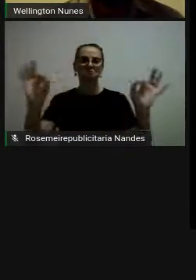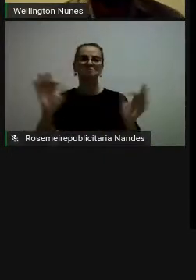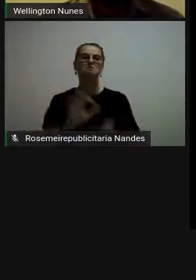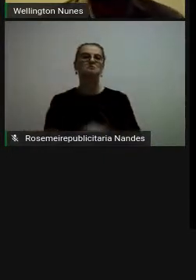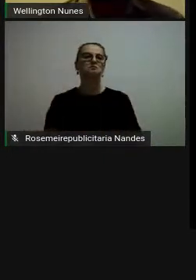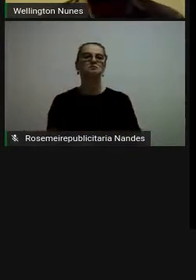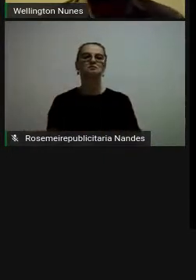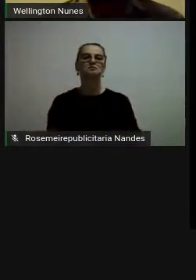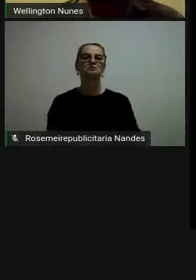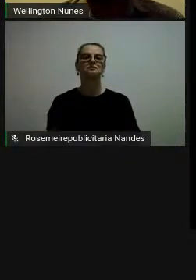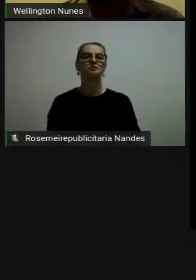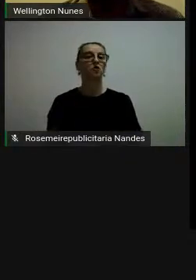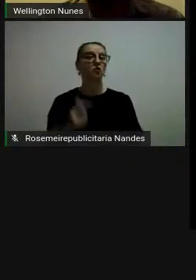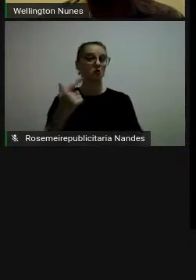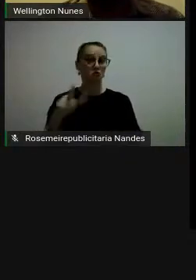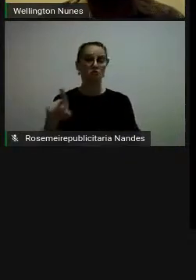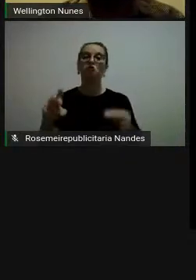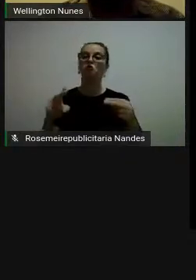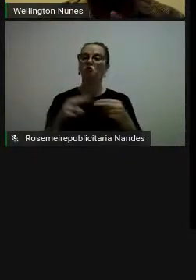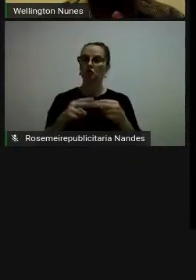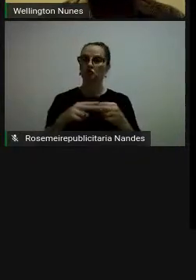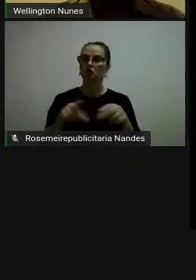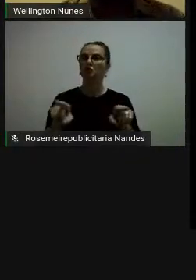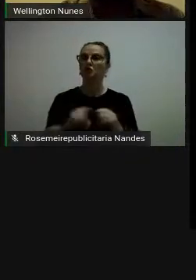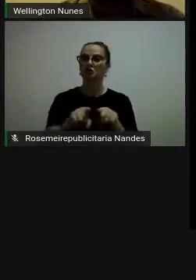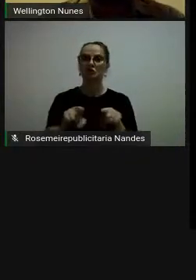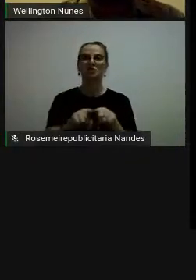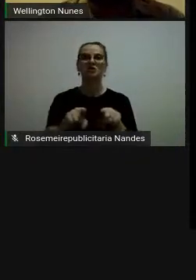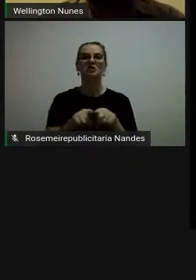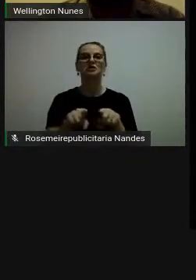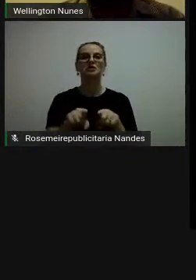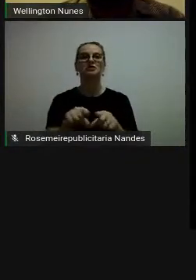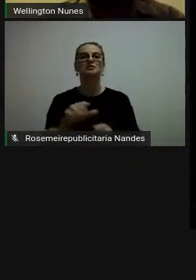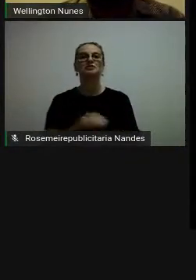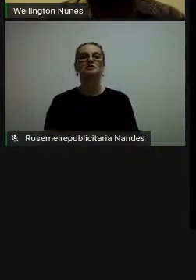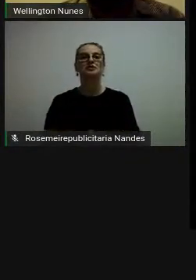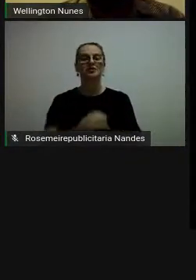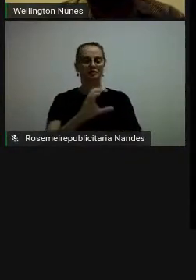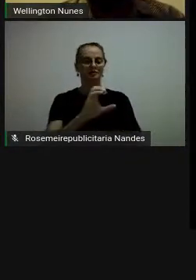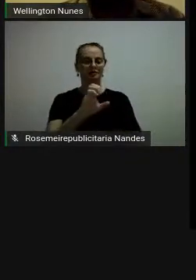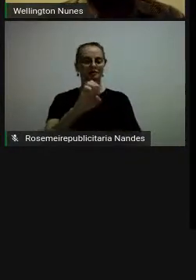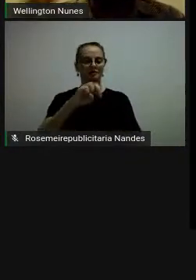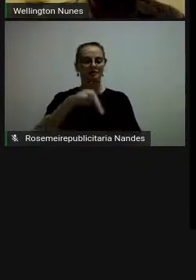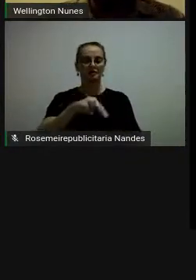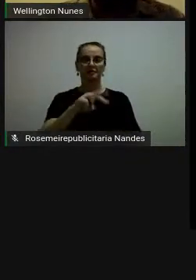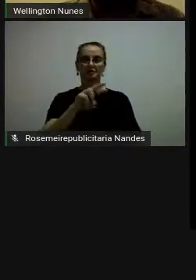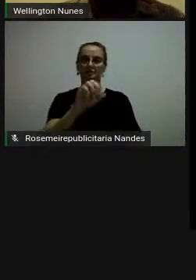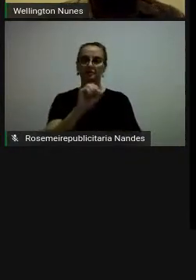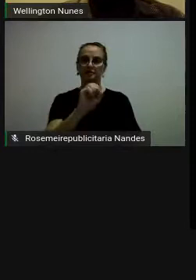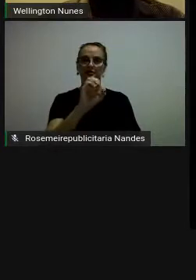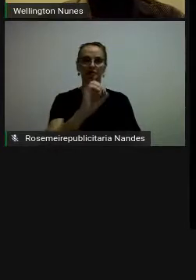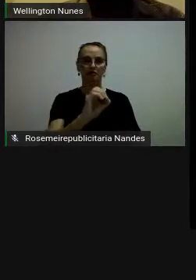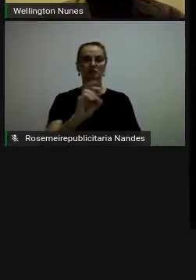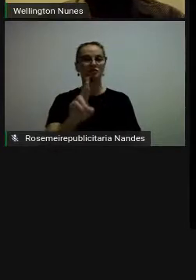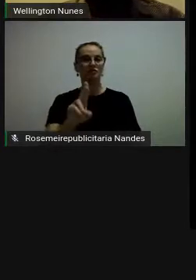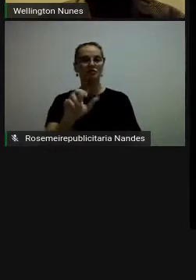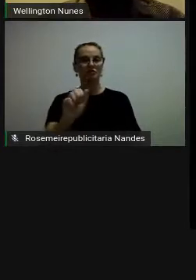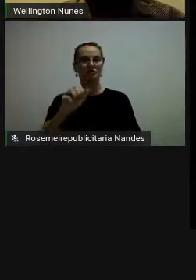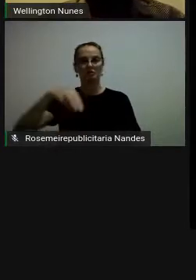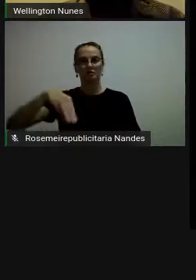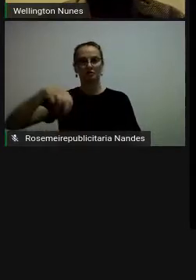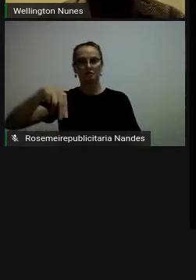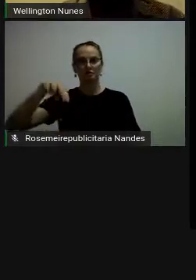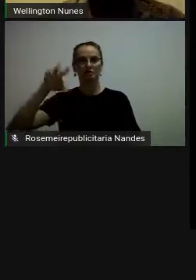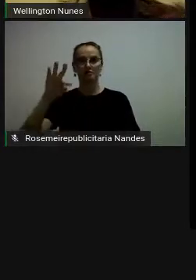Outra grande ferramenta do geoprocessamento é o sensoriamento remoto. O que é algo remoto? Remoto é algo